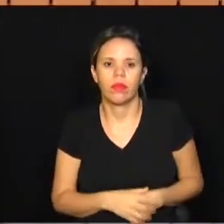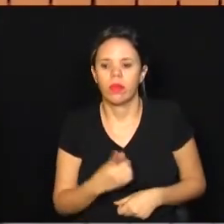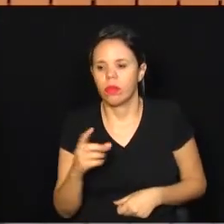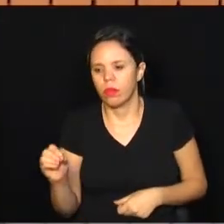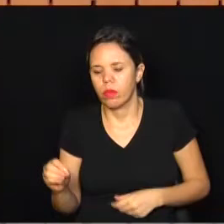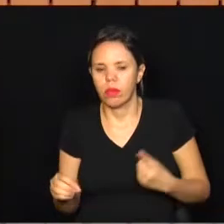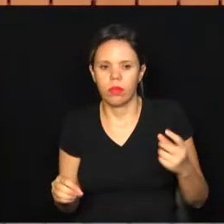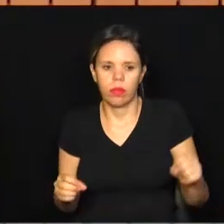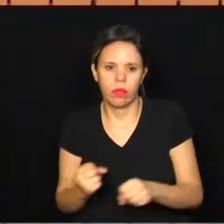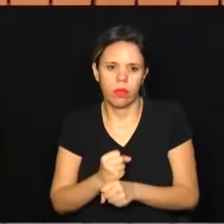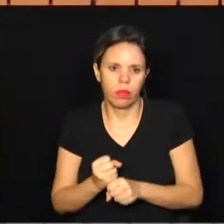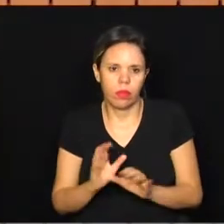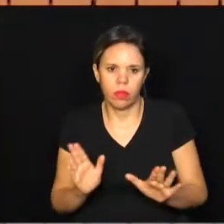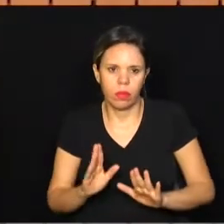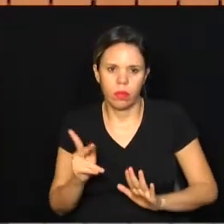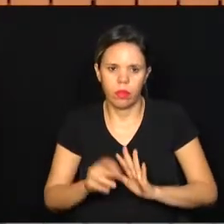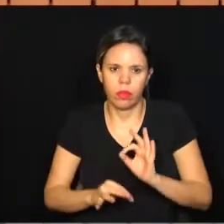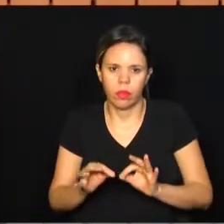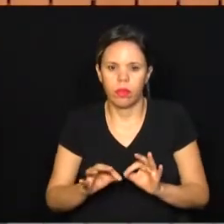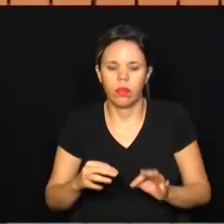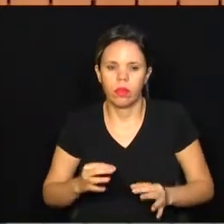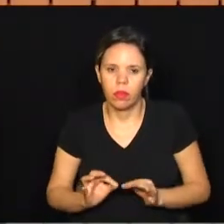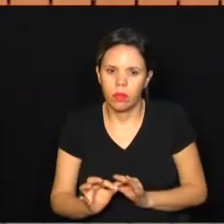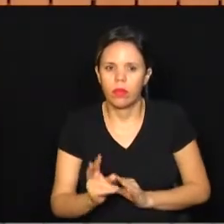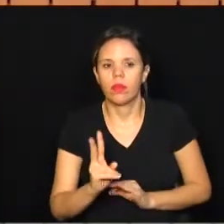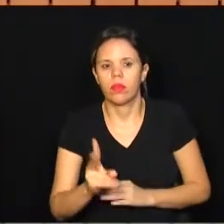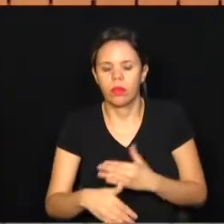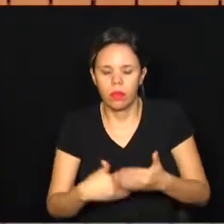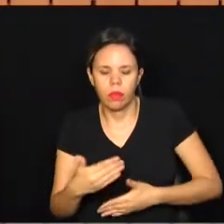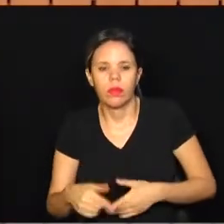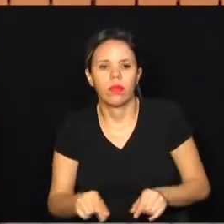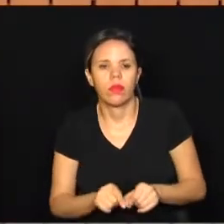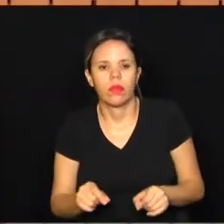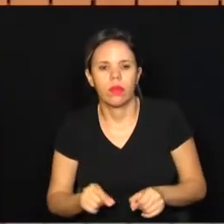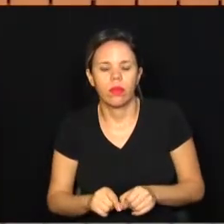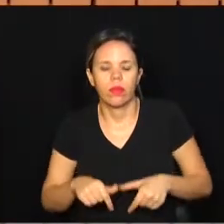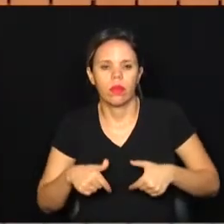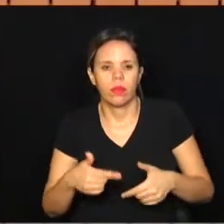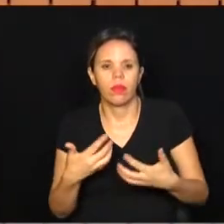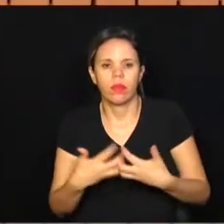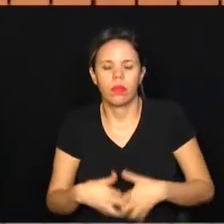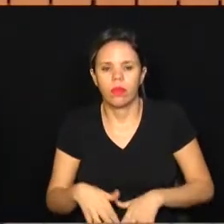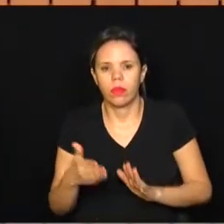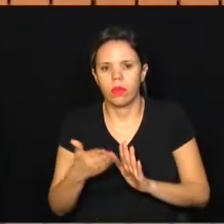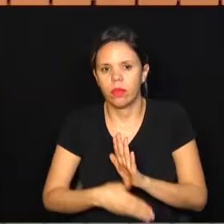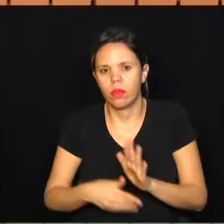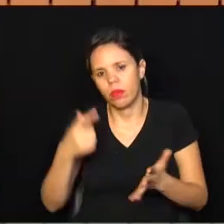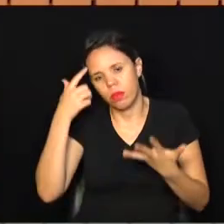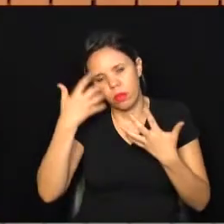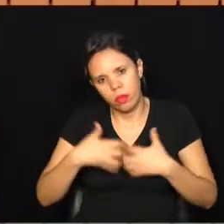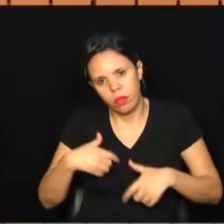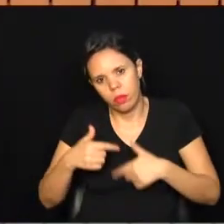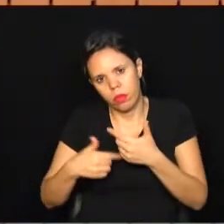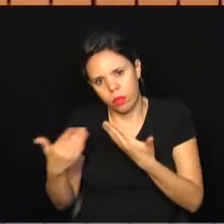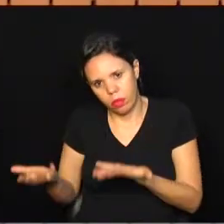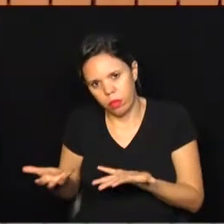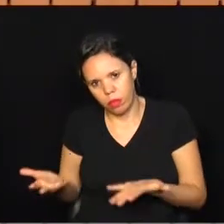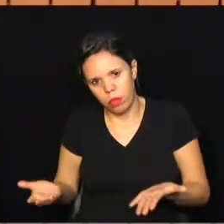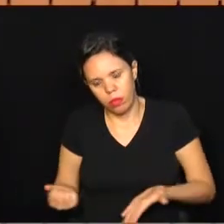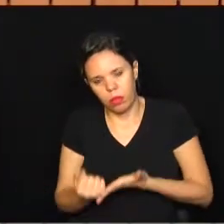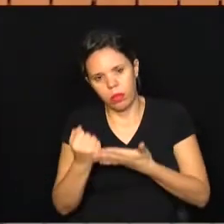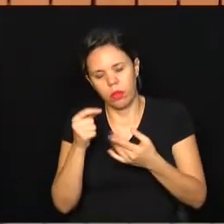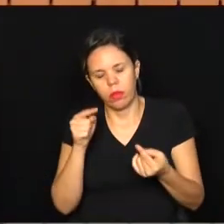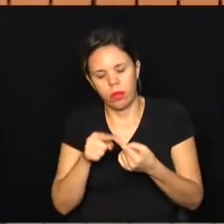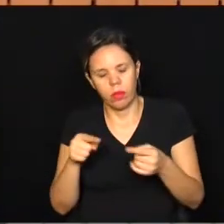10 anos que se faz a revisão do plano diretor, mas ao longo dele, como é que está sendo executado. Eu penso que a nossa comissão aqui quer contribuir nesse